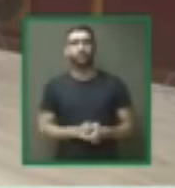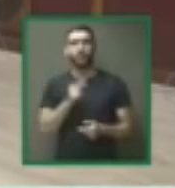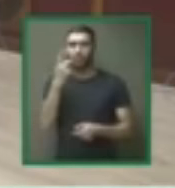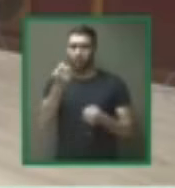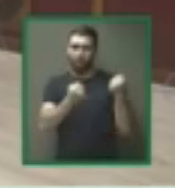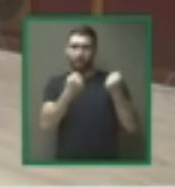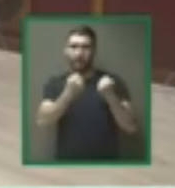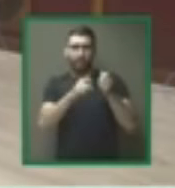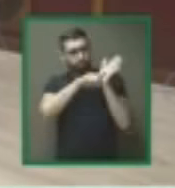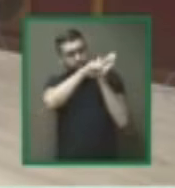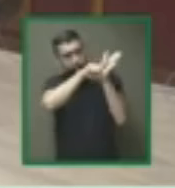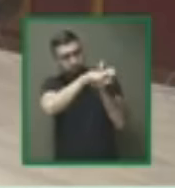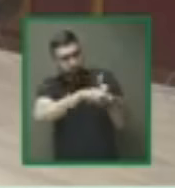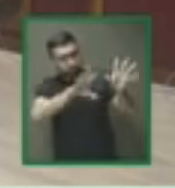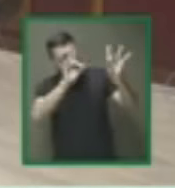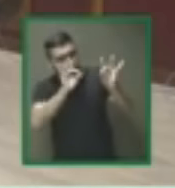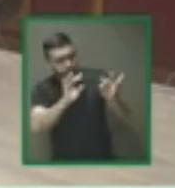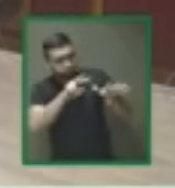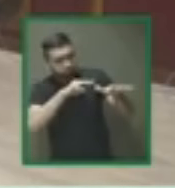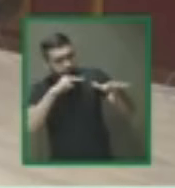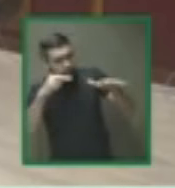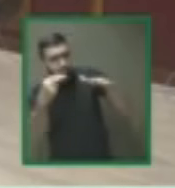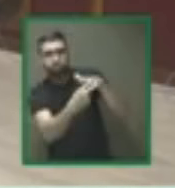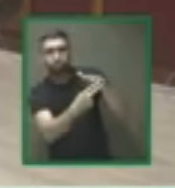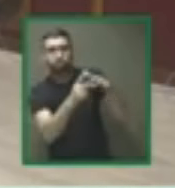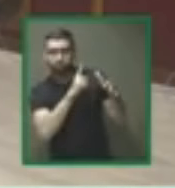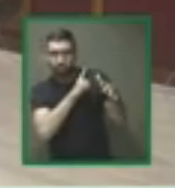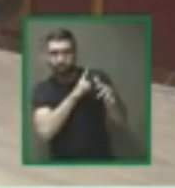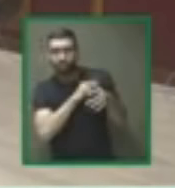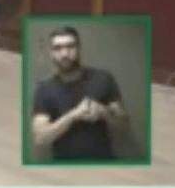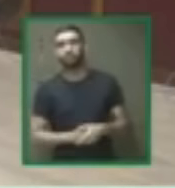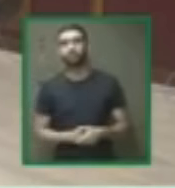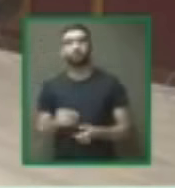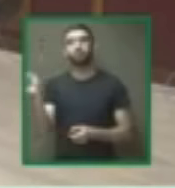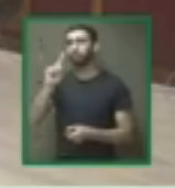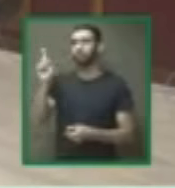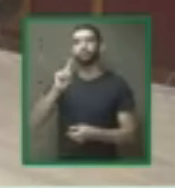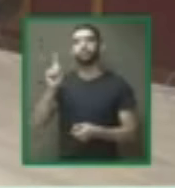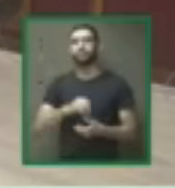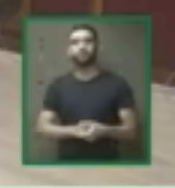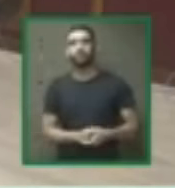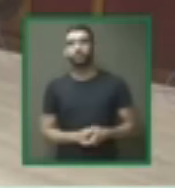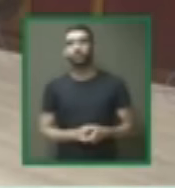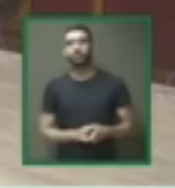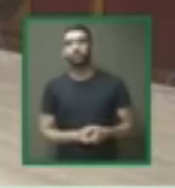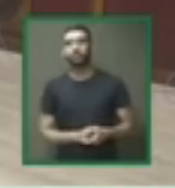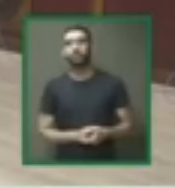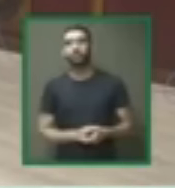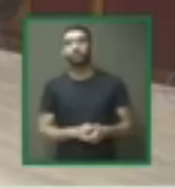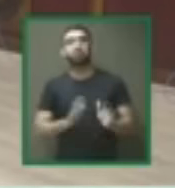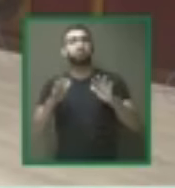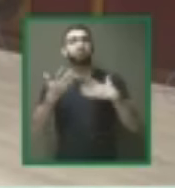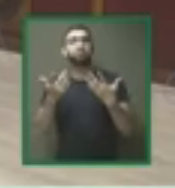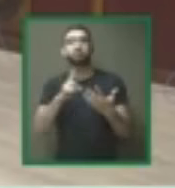carro à perícia, pediu a apreensão do carro para submeter à perícia? Não, doutor. Então, houve alguma